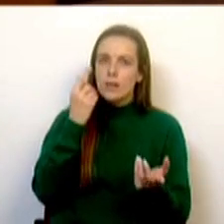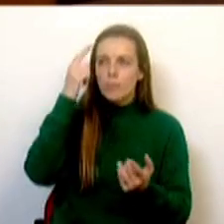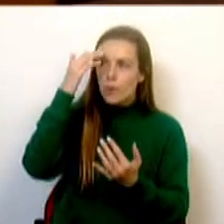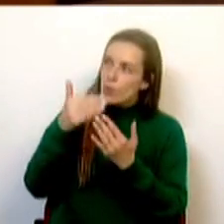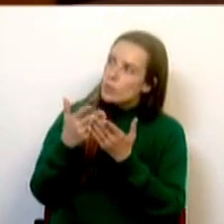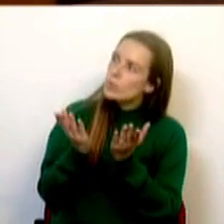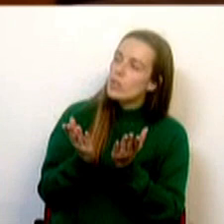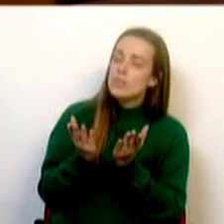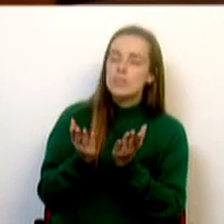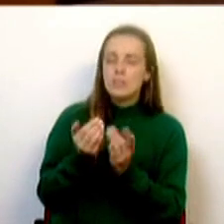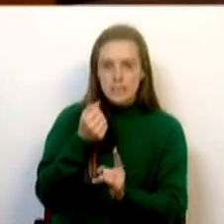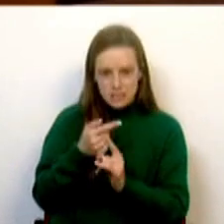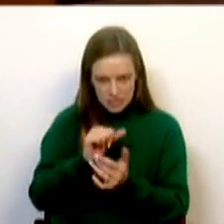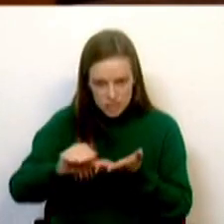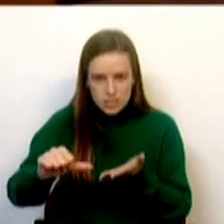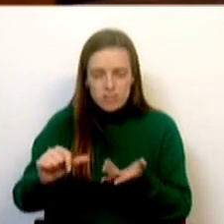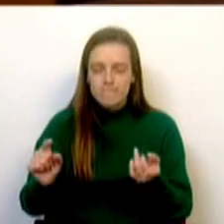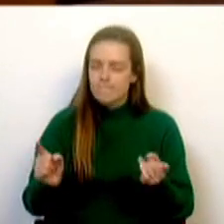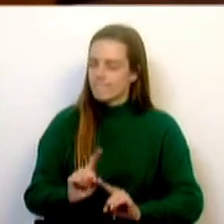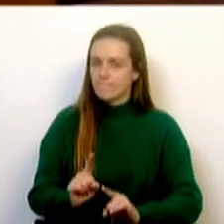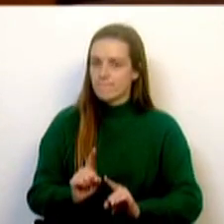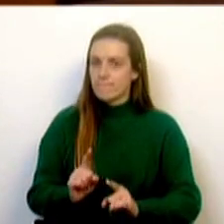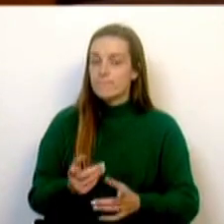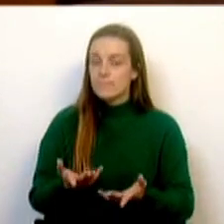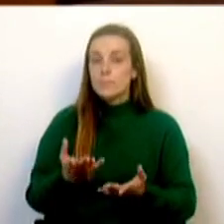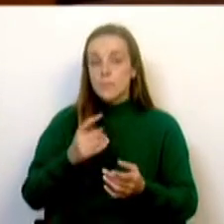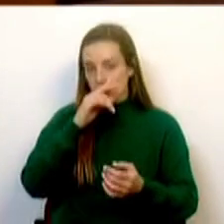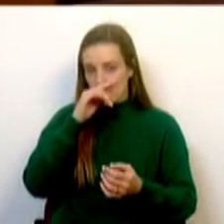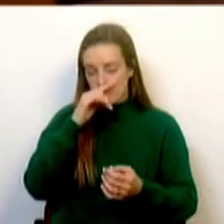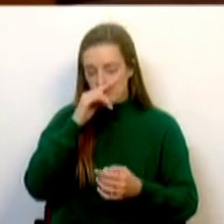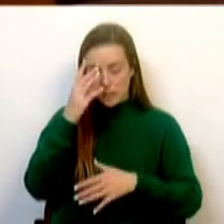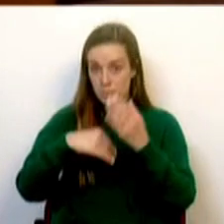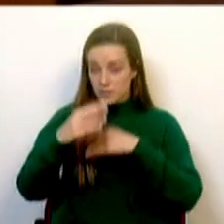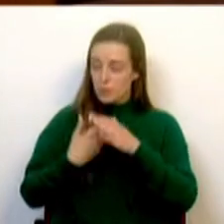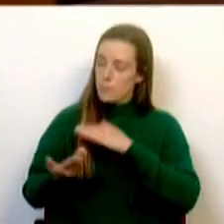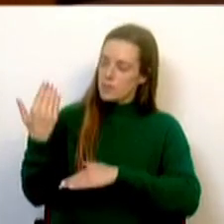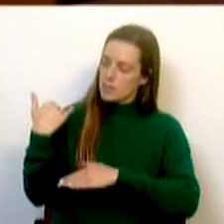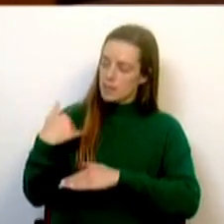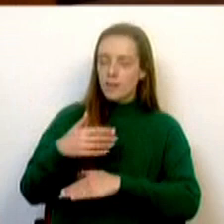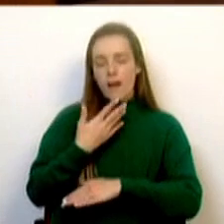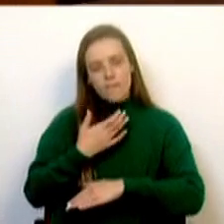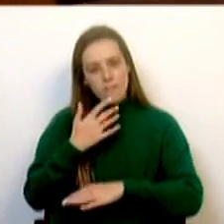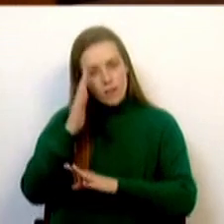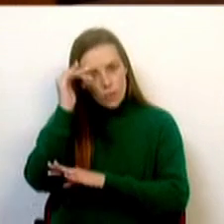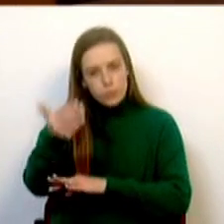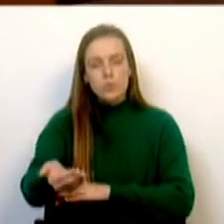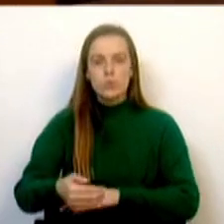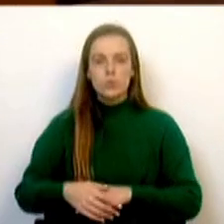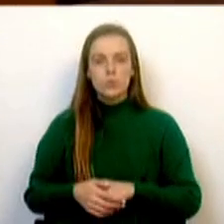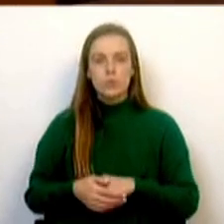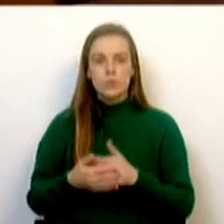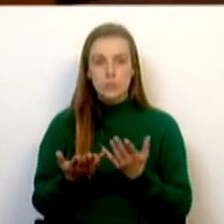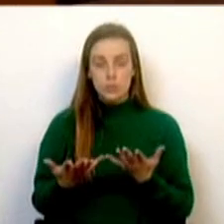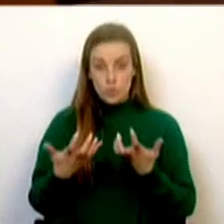que devemos desistir de retirar ensinamentos do passado para melhor acautelar o futuro.